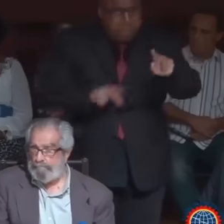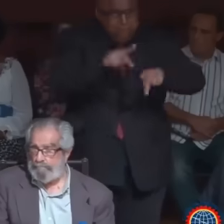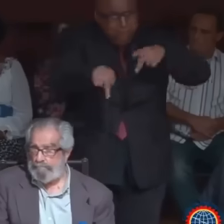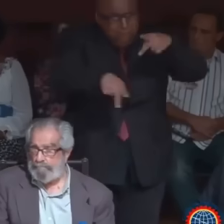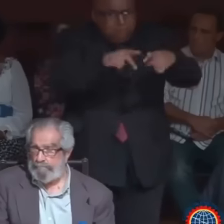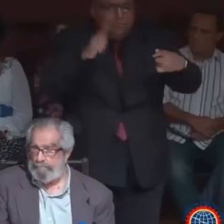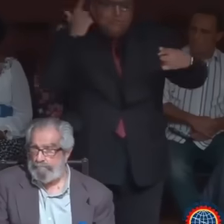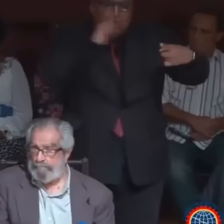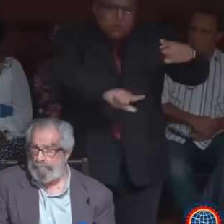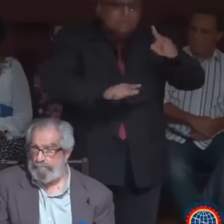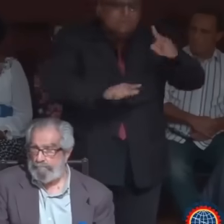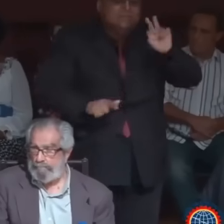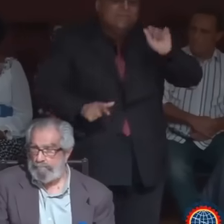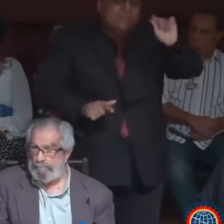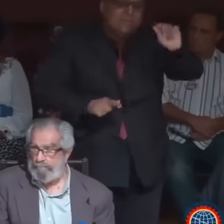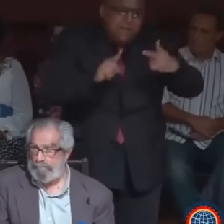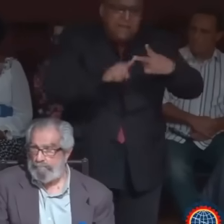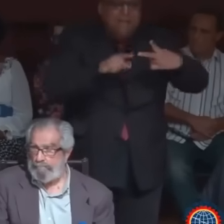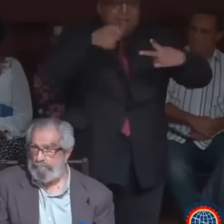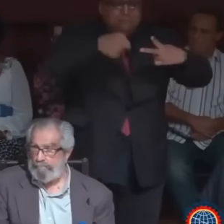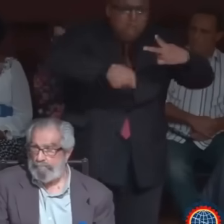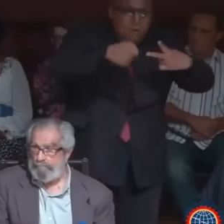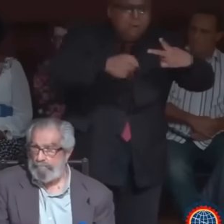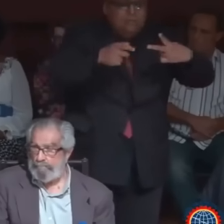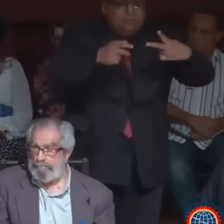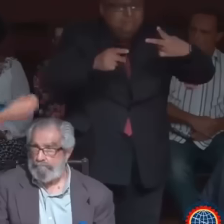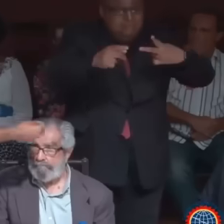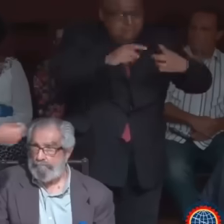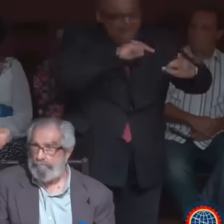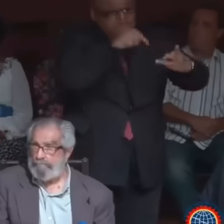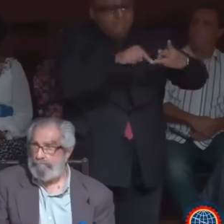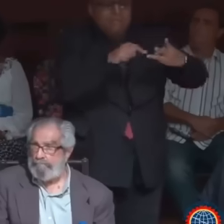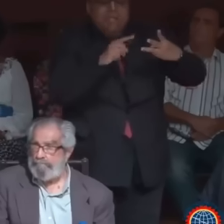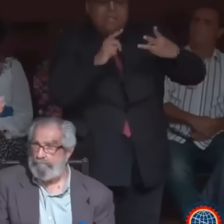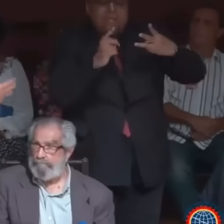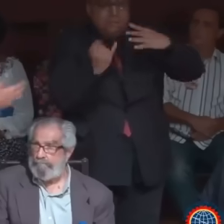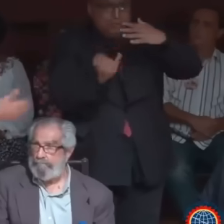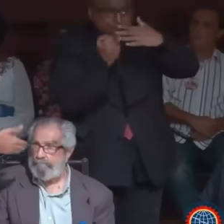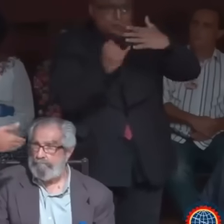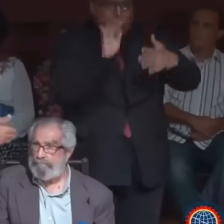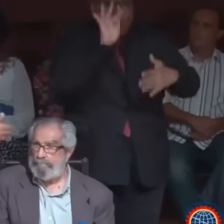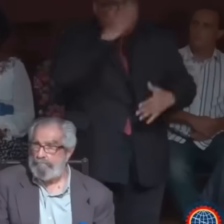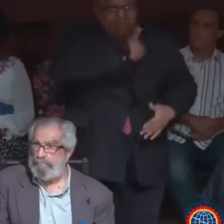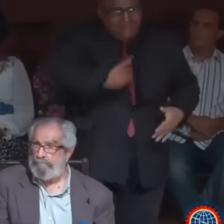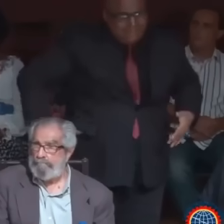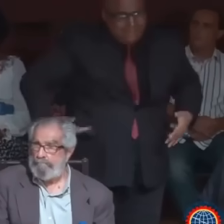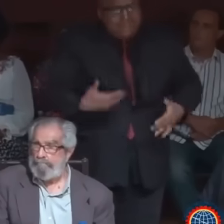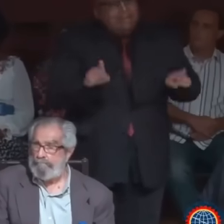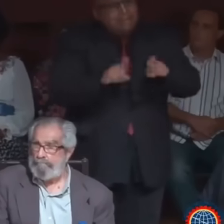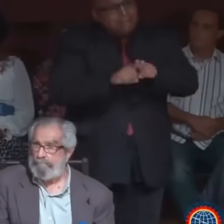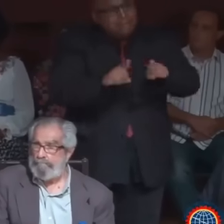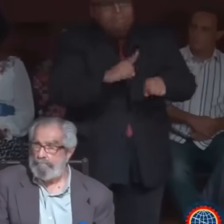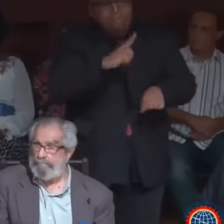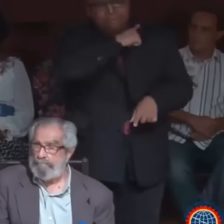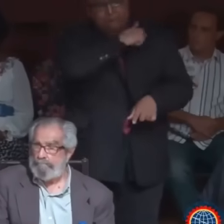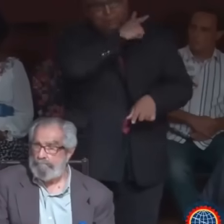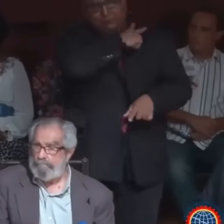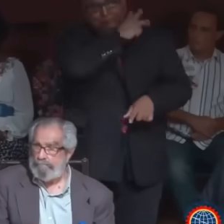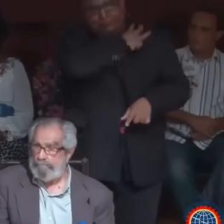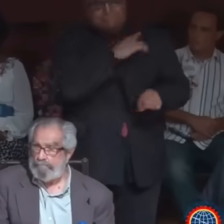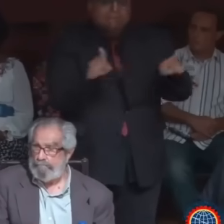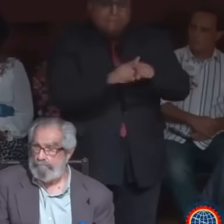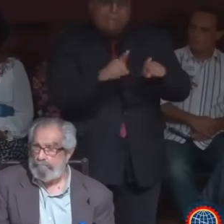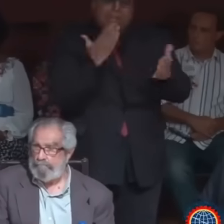de vagas, em bolsa permanência, em Instituto Federal, que é de ensino médio também, e de